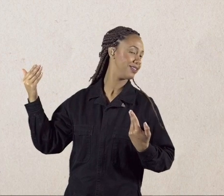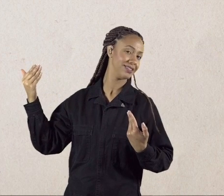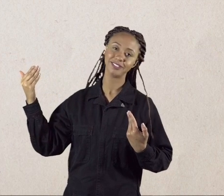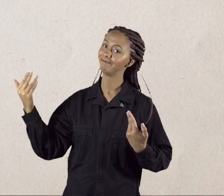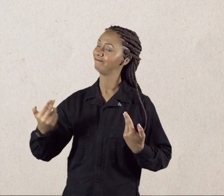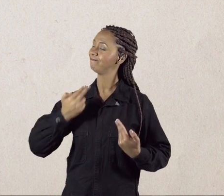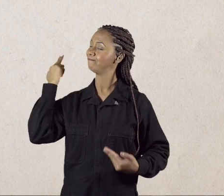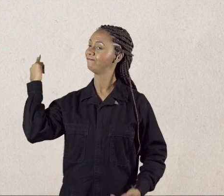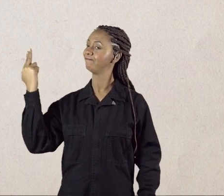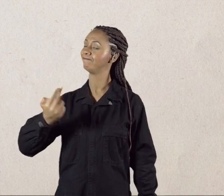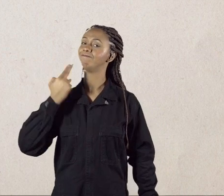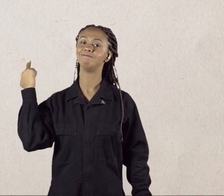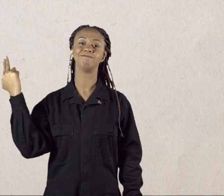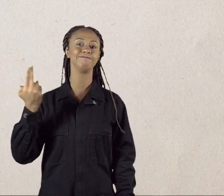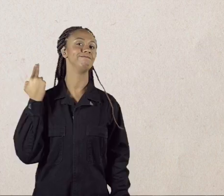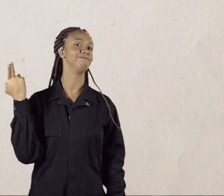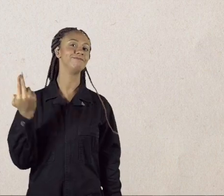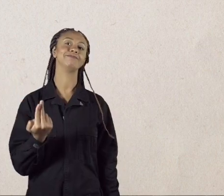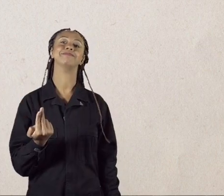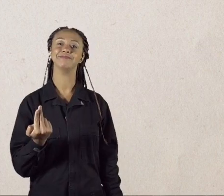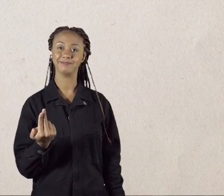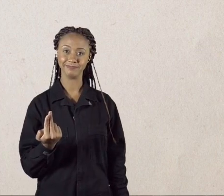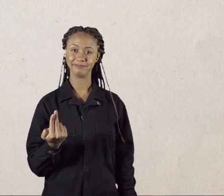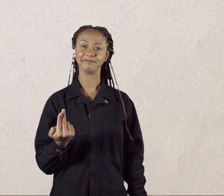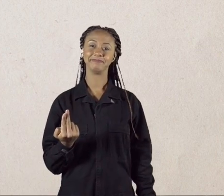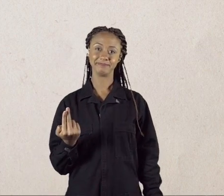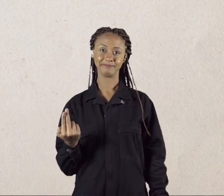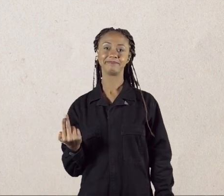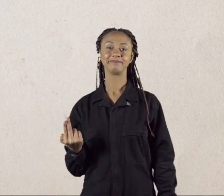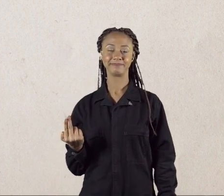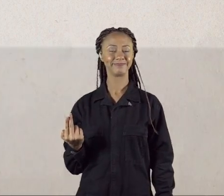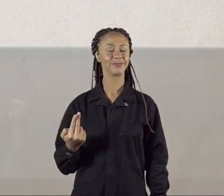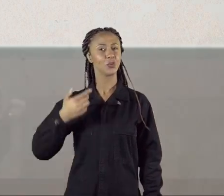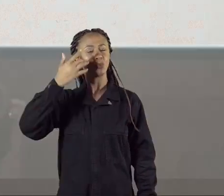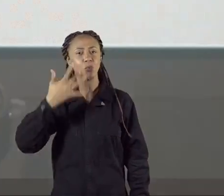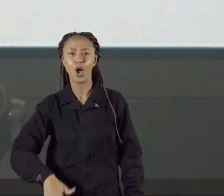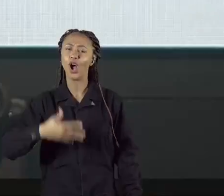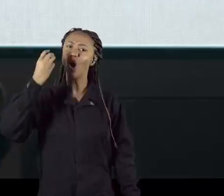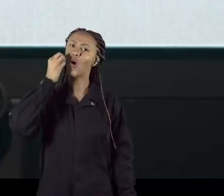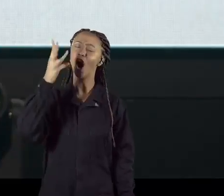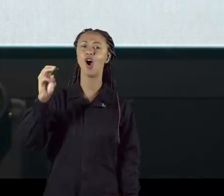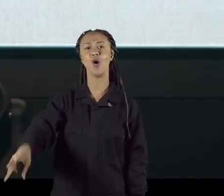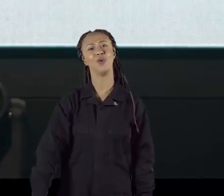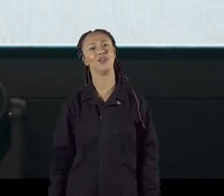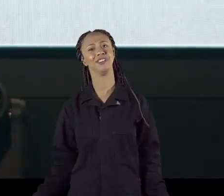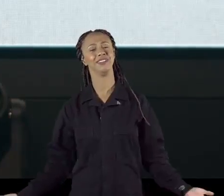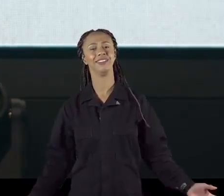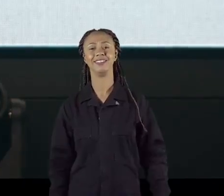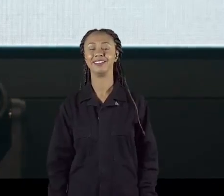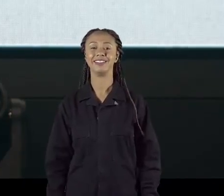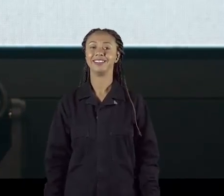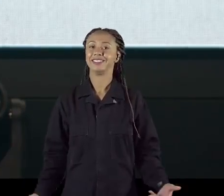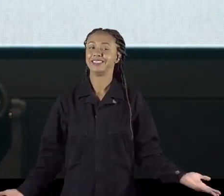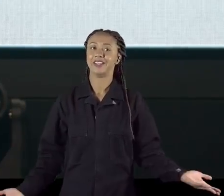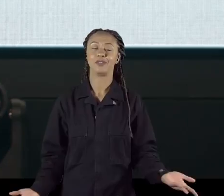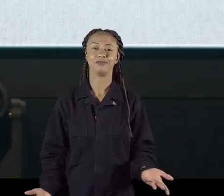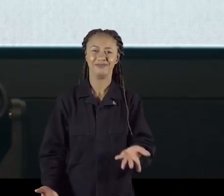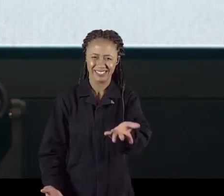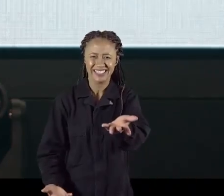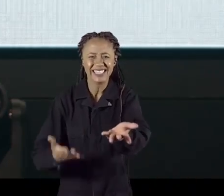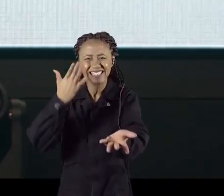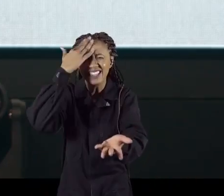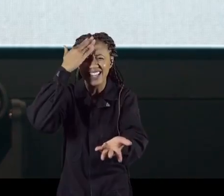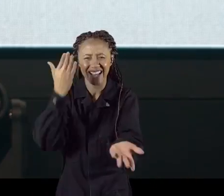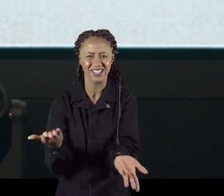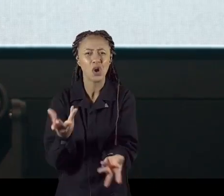Jesus nosso senhor uau uau eu não sei se você